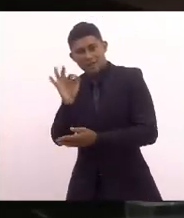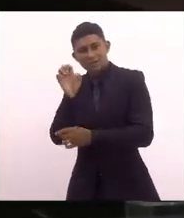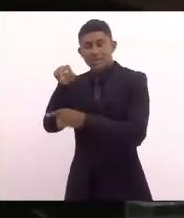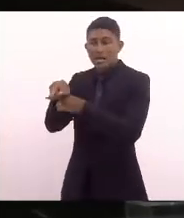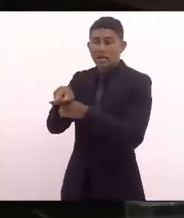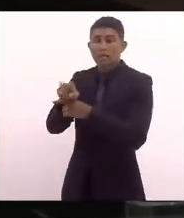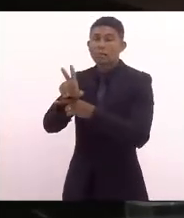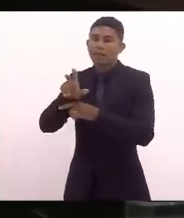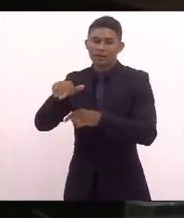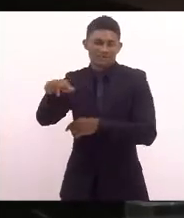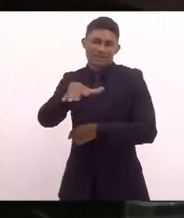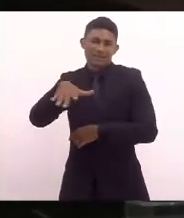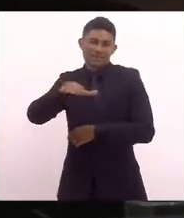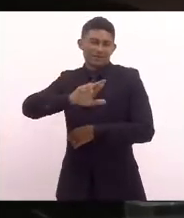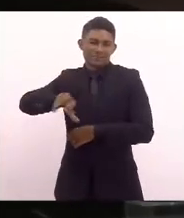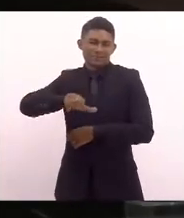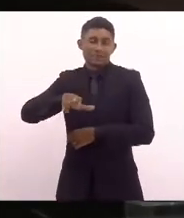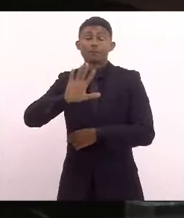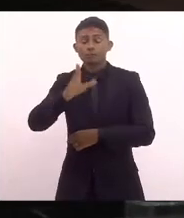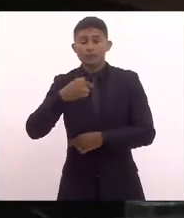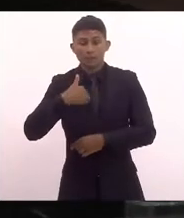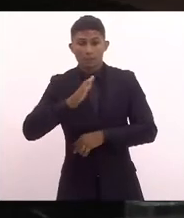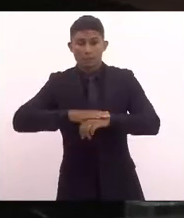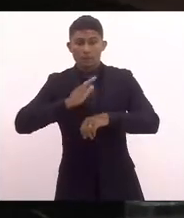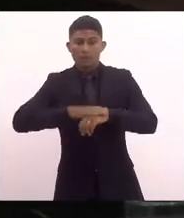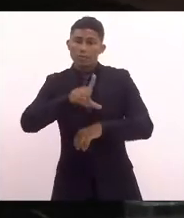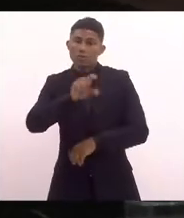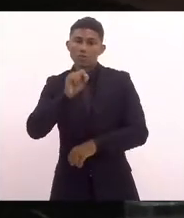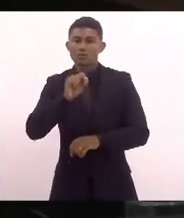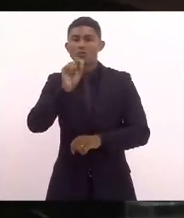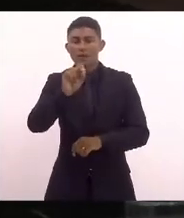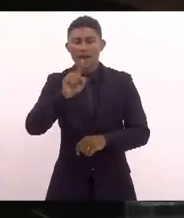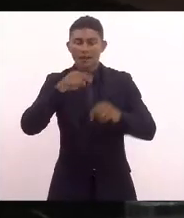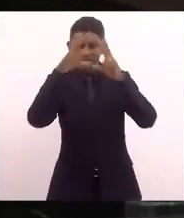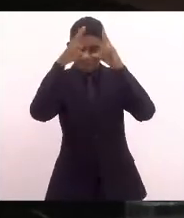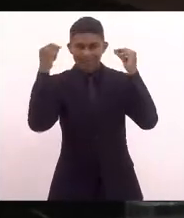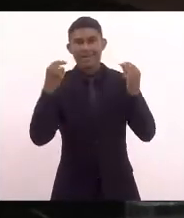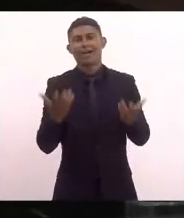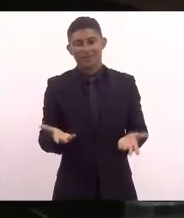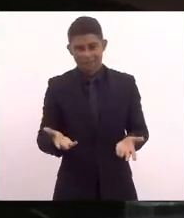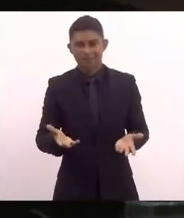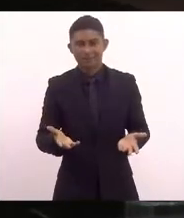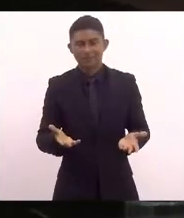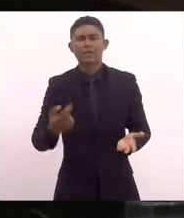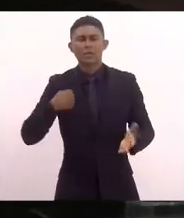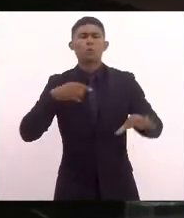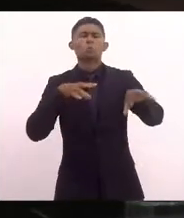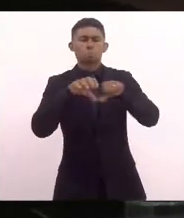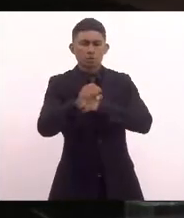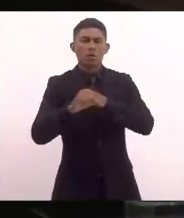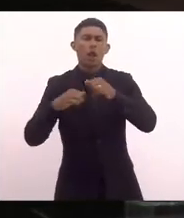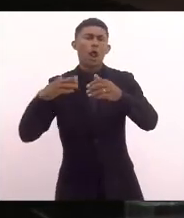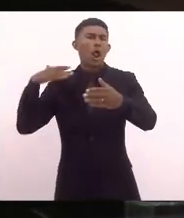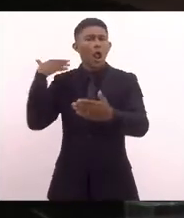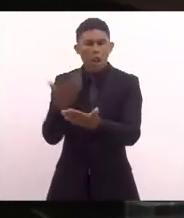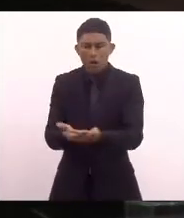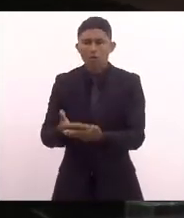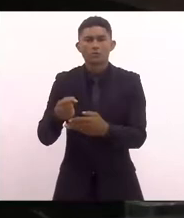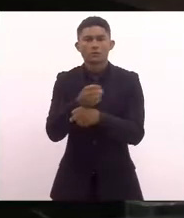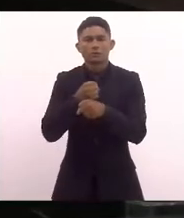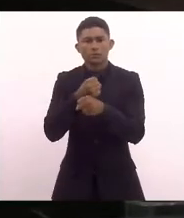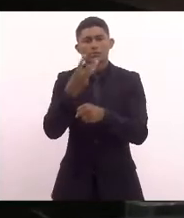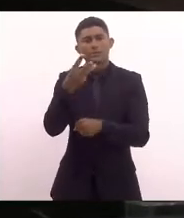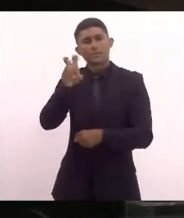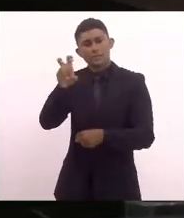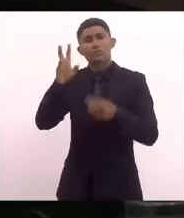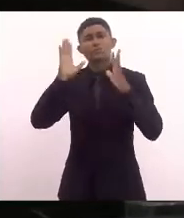Mas é a profissão que eu escolhi e me formei e nela trabalho até hoje. 35 anos de